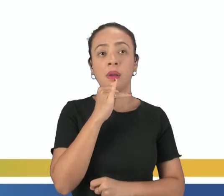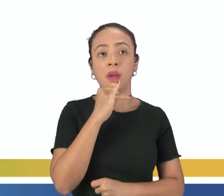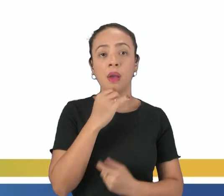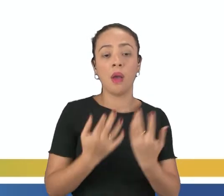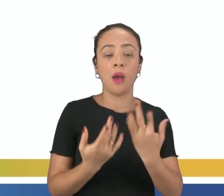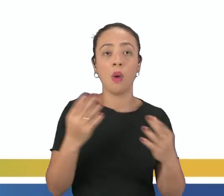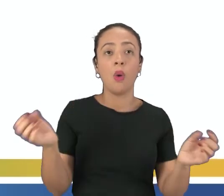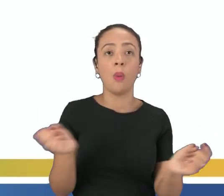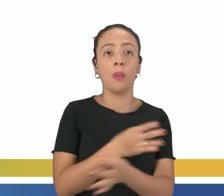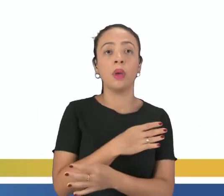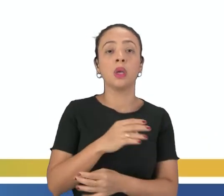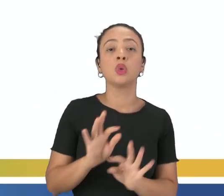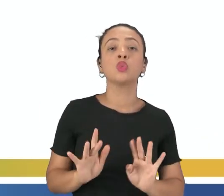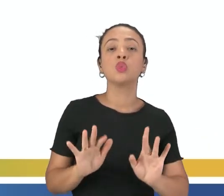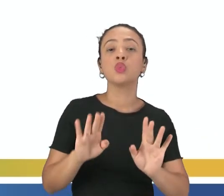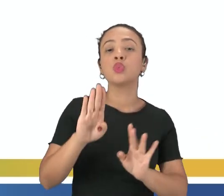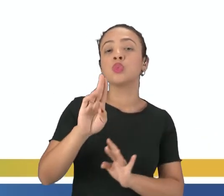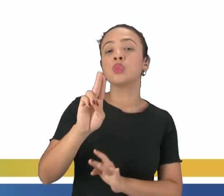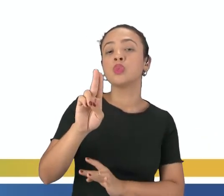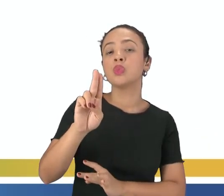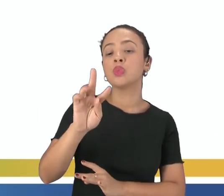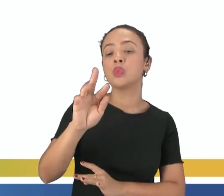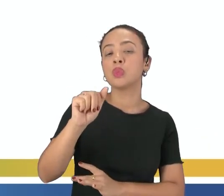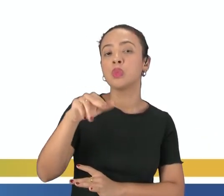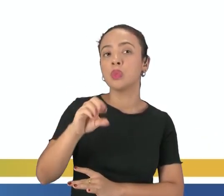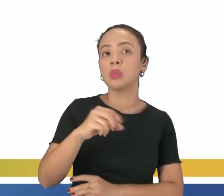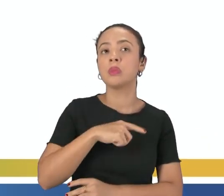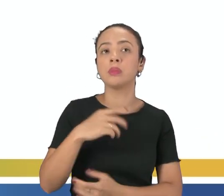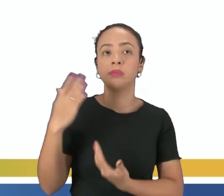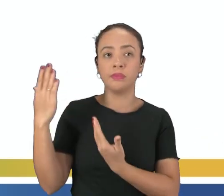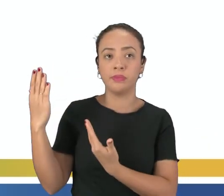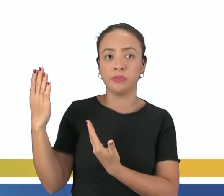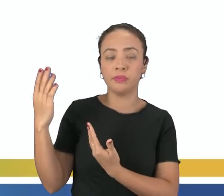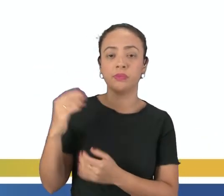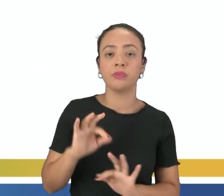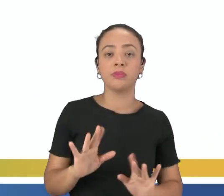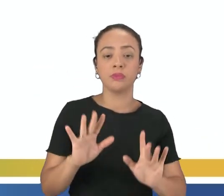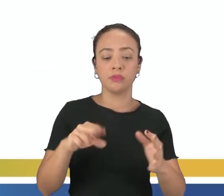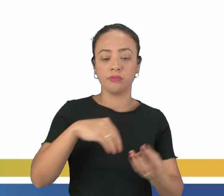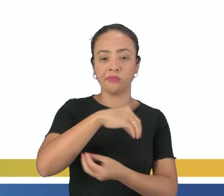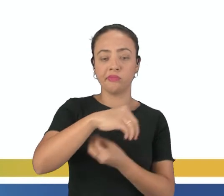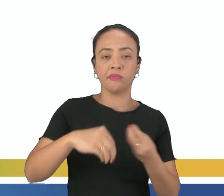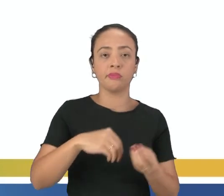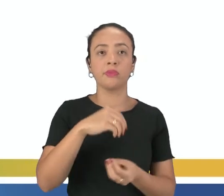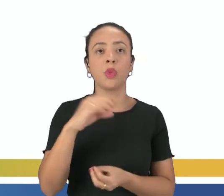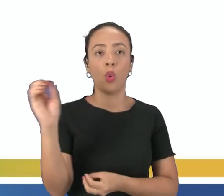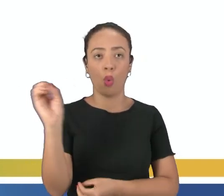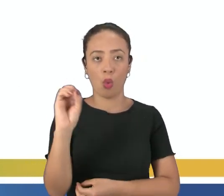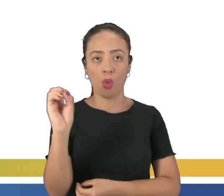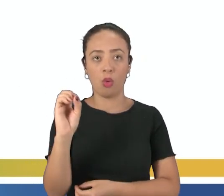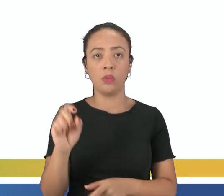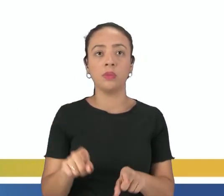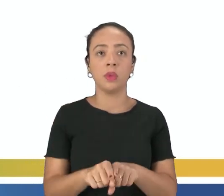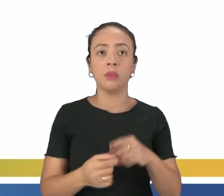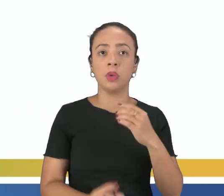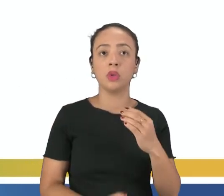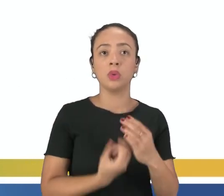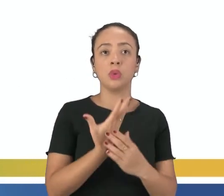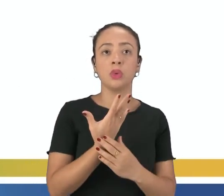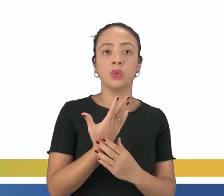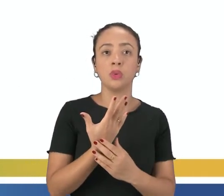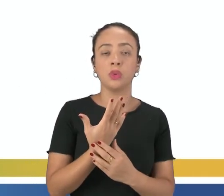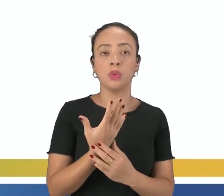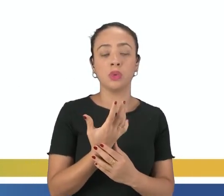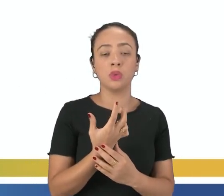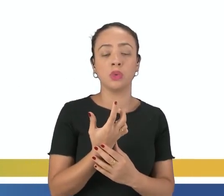a combustão completa do gás butano. Então, a gente tem aqui o gás reagindo com o oxigênio, e aí a gente